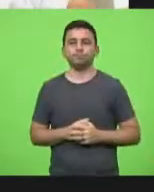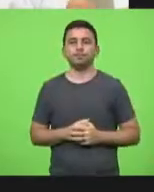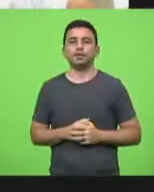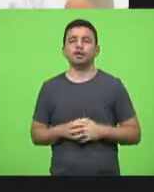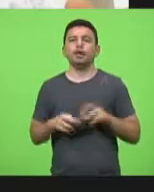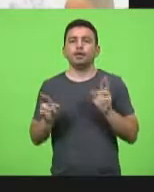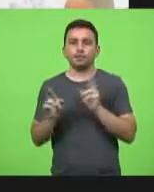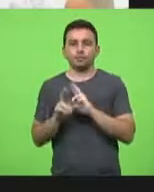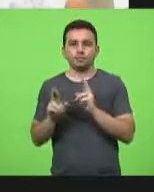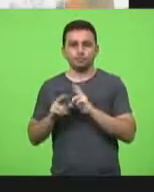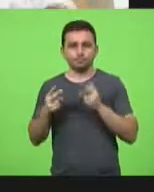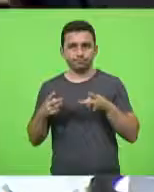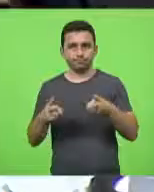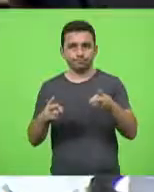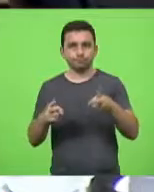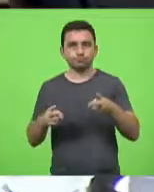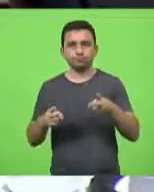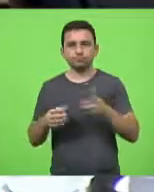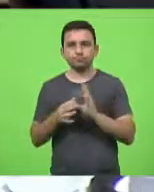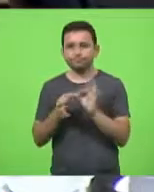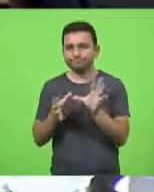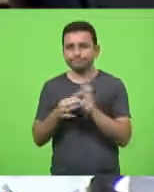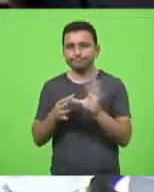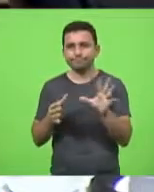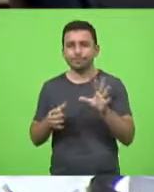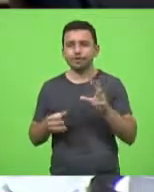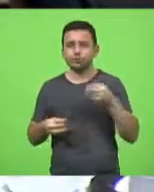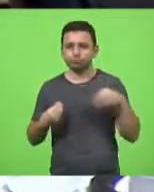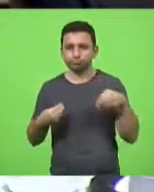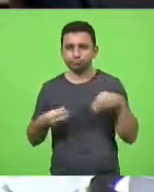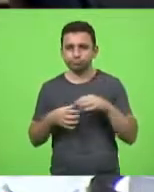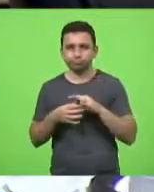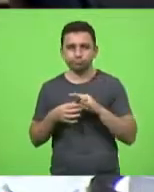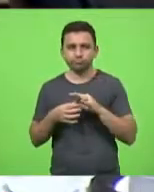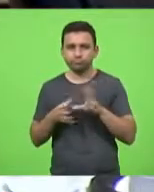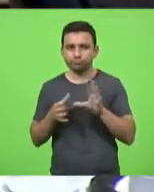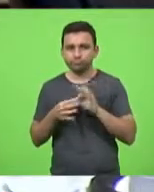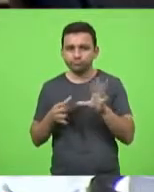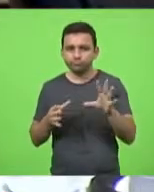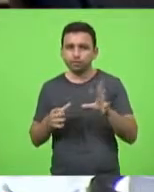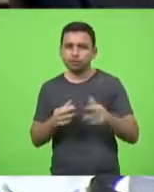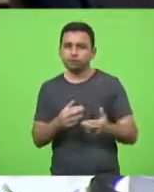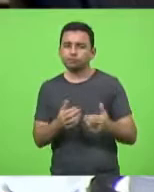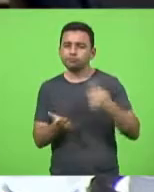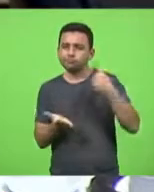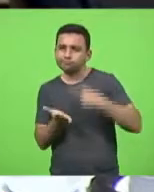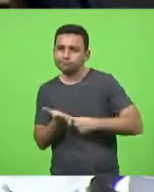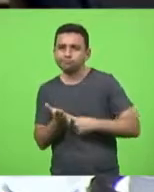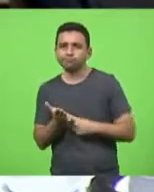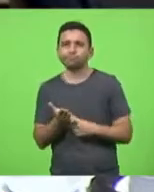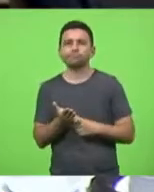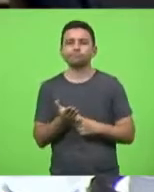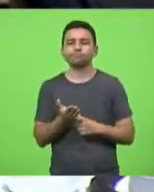à flexibilização dos seus compromissos financeiros, também quero deixar aqui meu voto